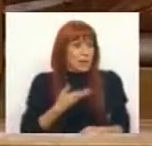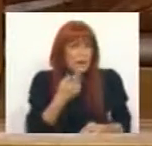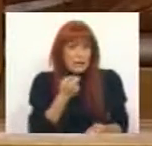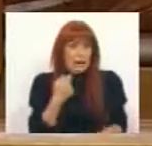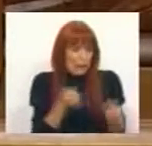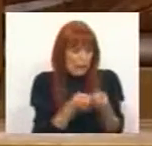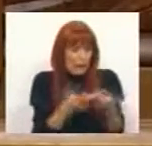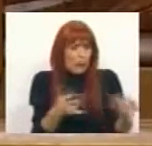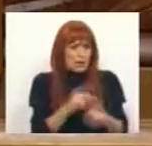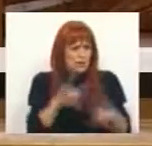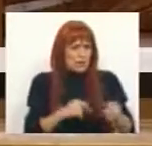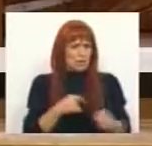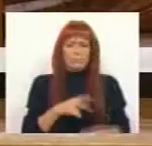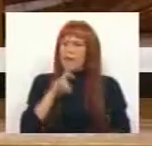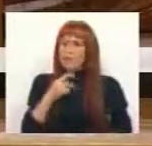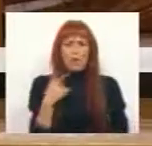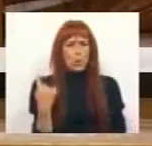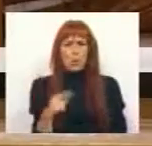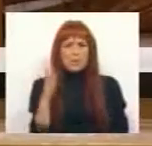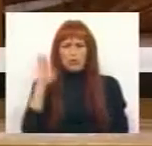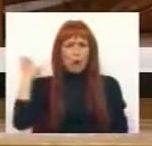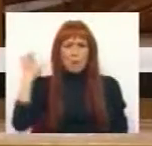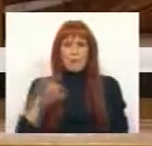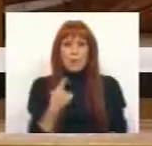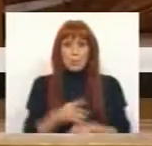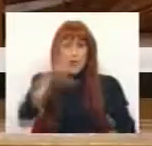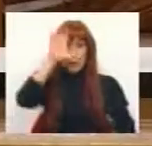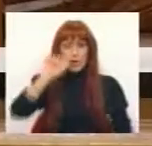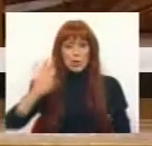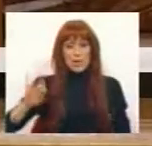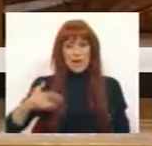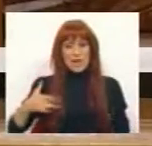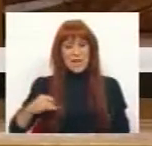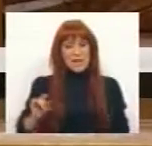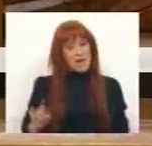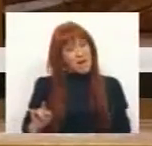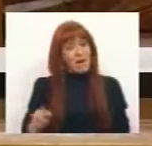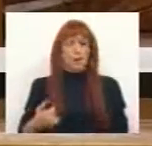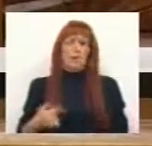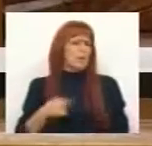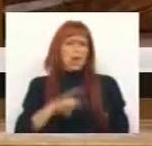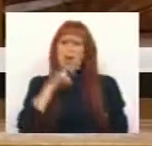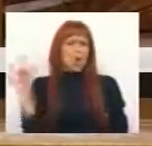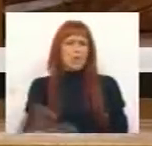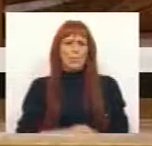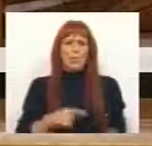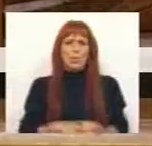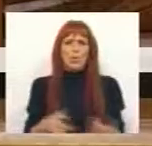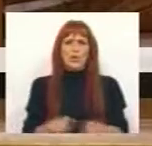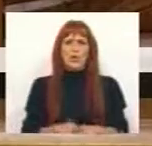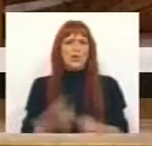fiscais? A resposta só pode ser uma, porque o governo do PSD e do CDS não escondeu a